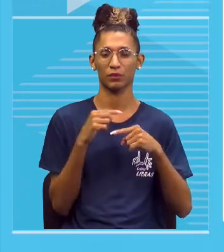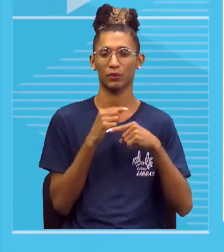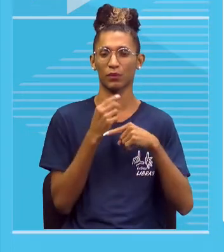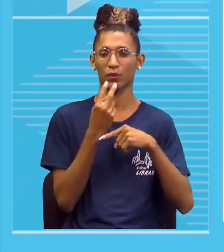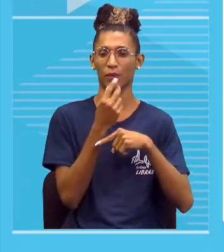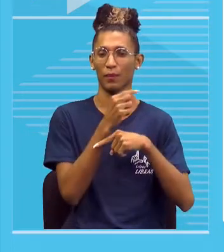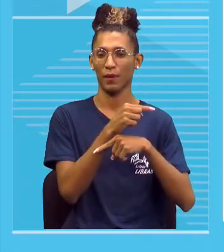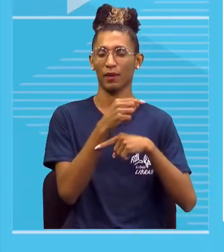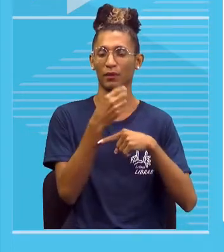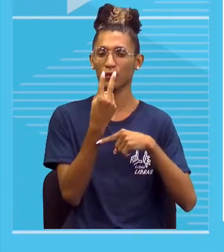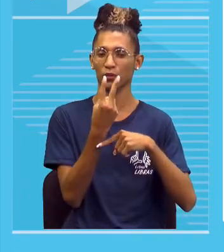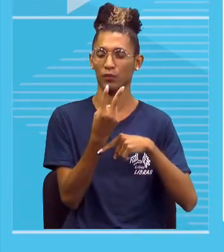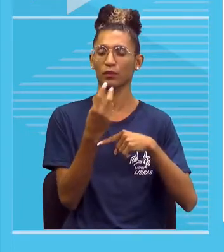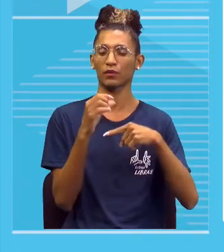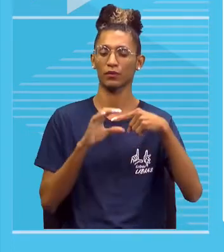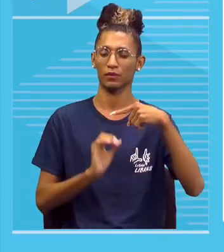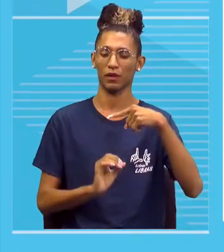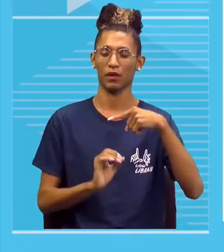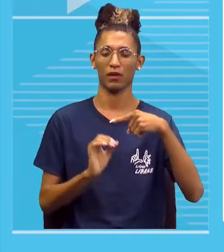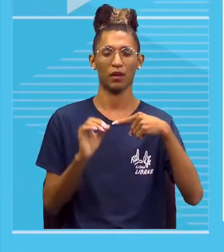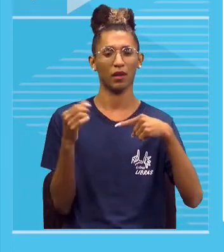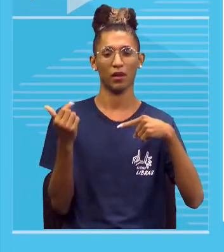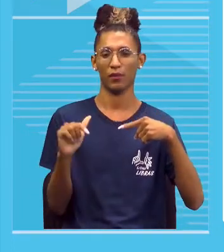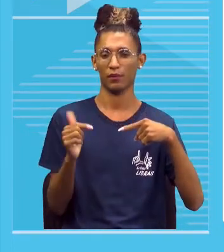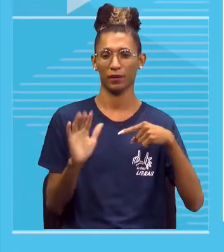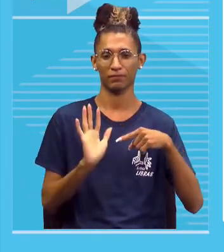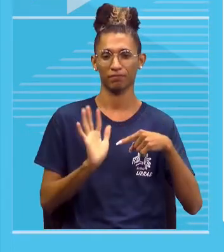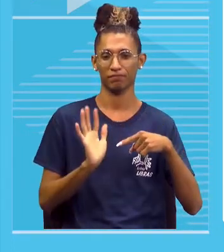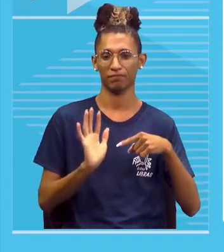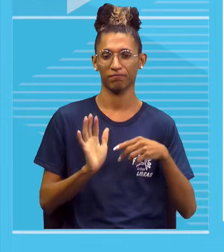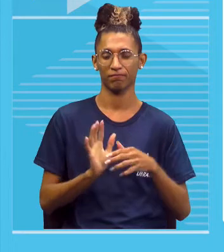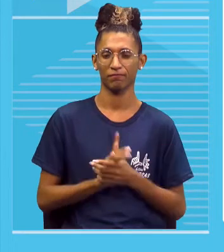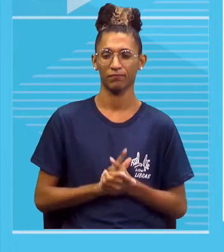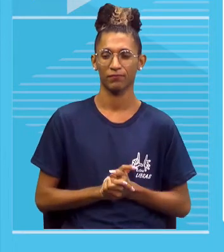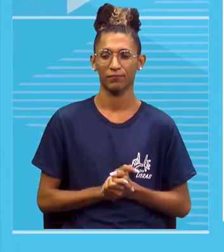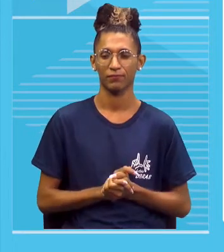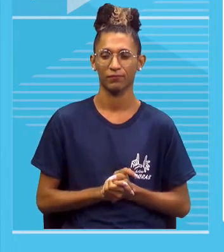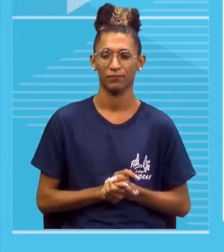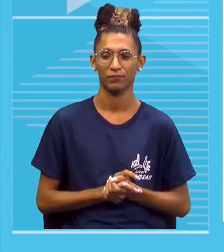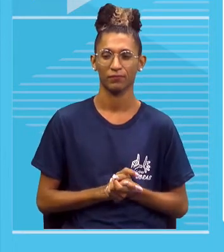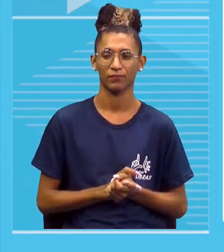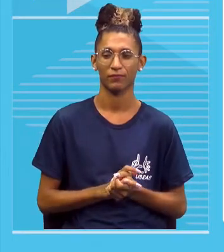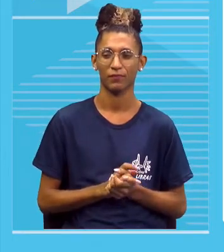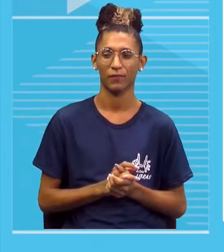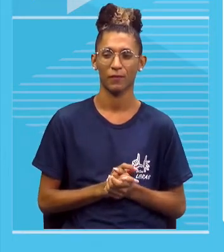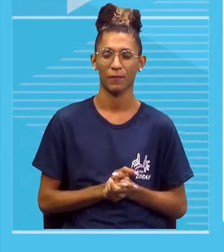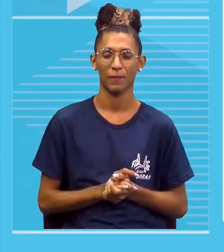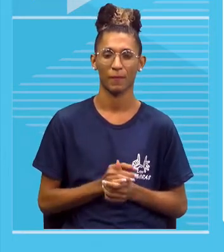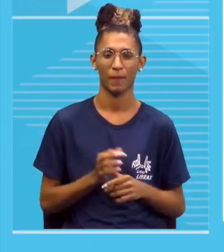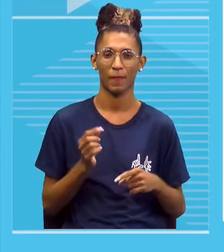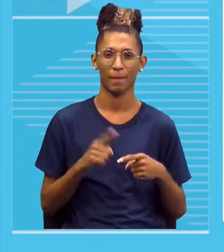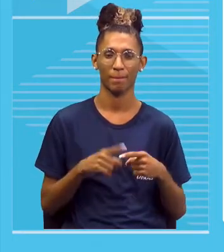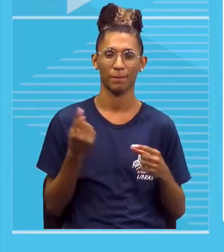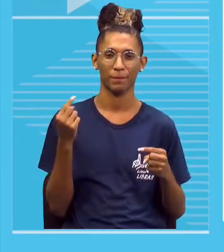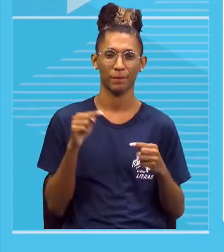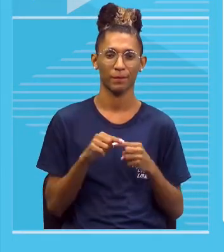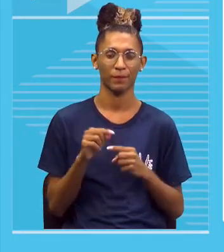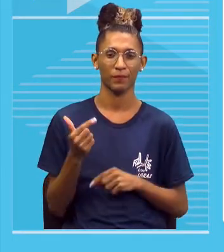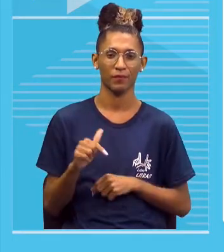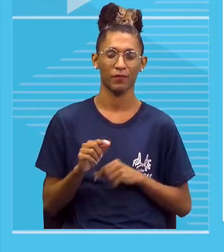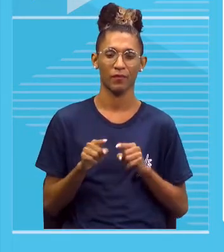aqui é indeterminado né que se que não exista tá diretamente existe porque não faz sentido né